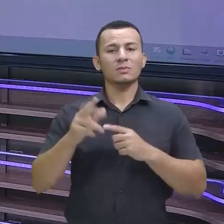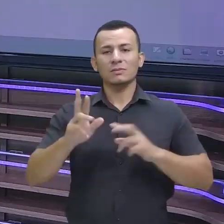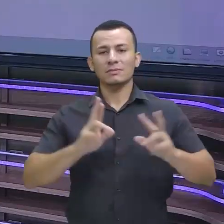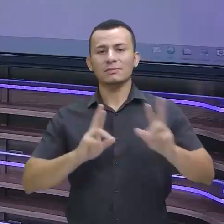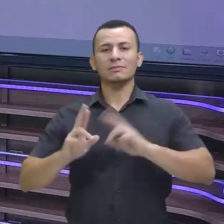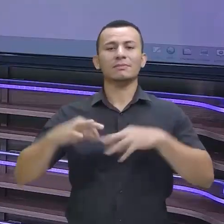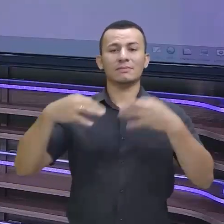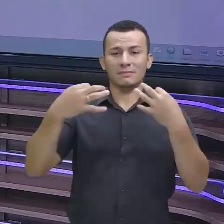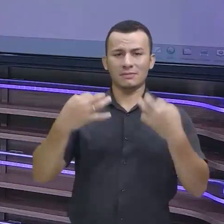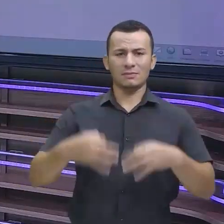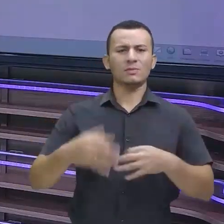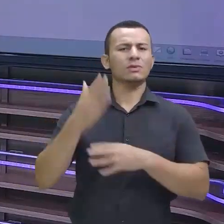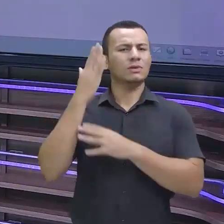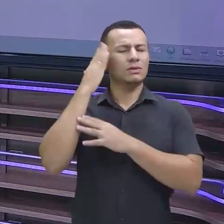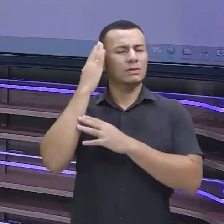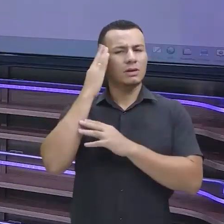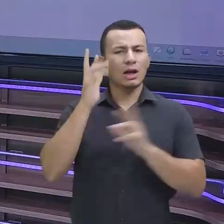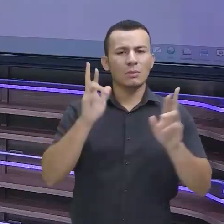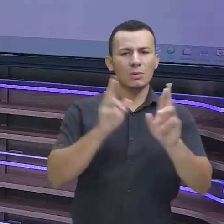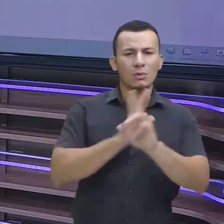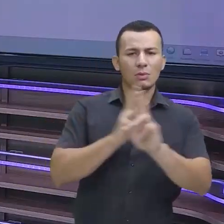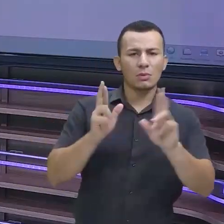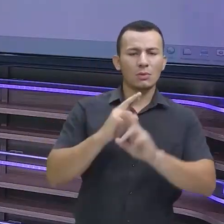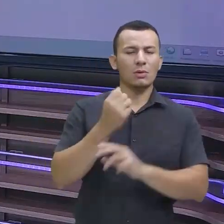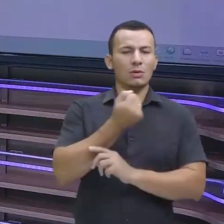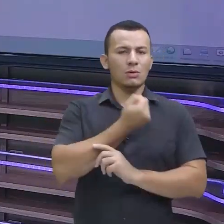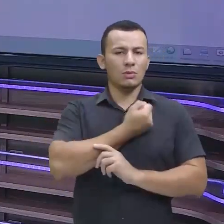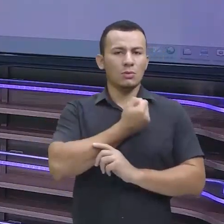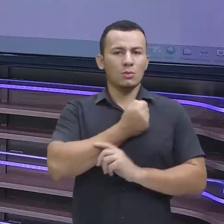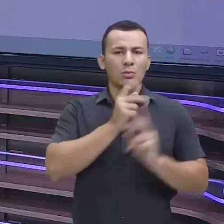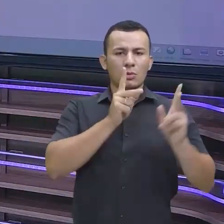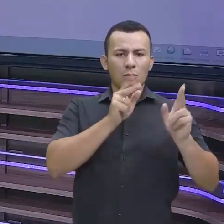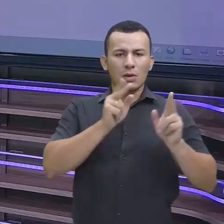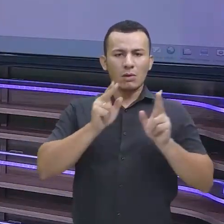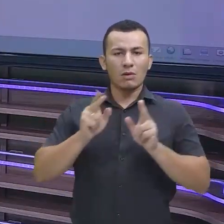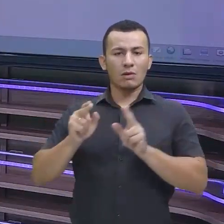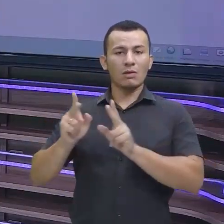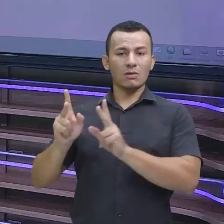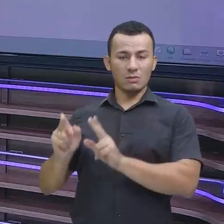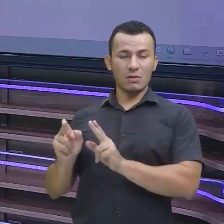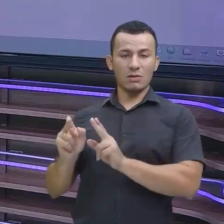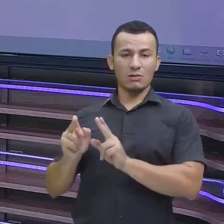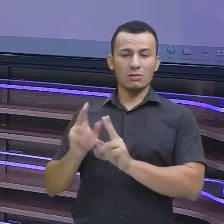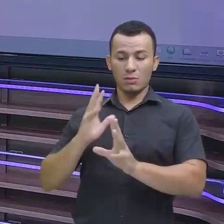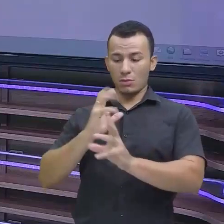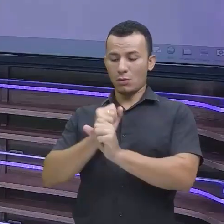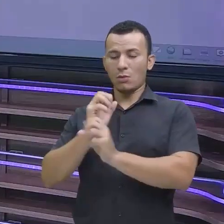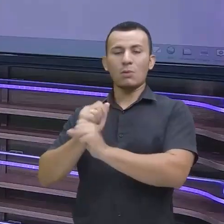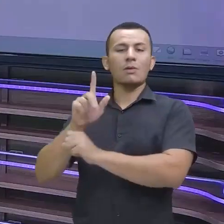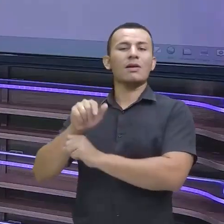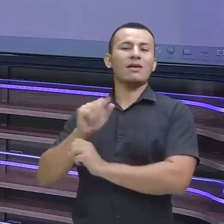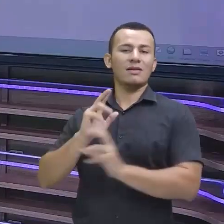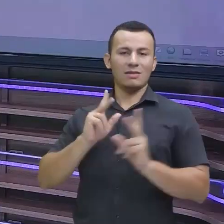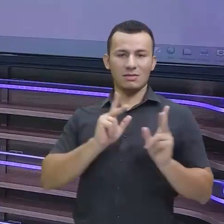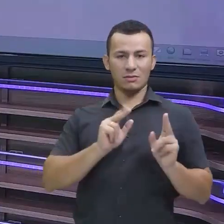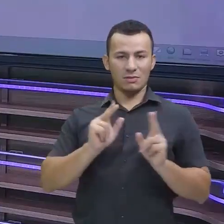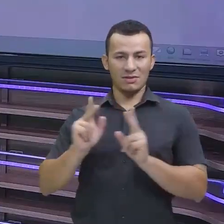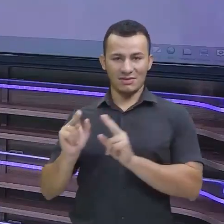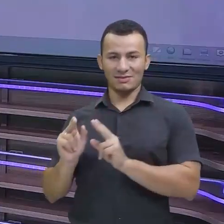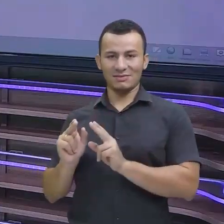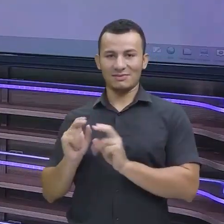tudo, sabe fazer essa relação de igualdade, quando o resultado são iguais.